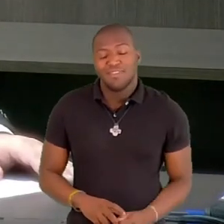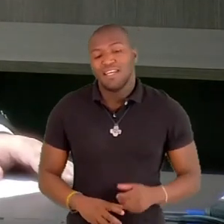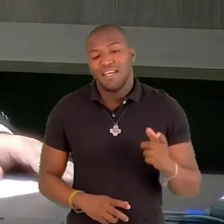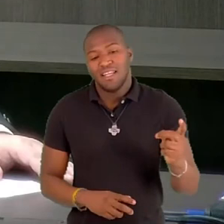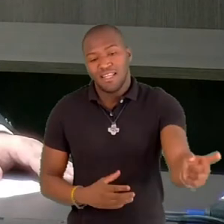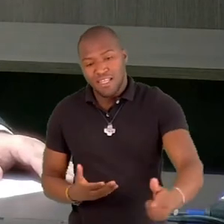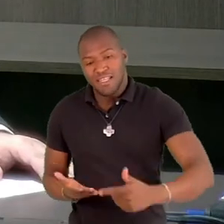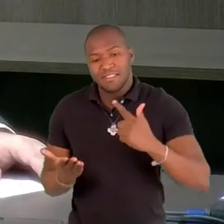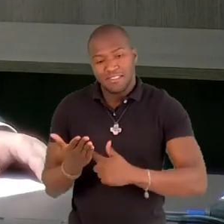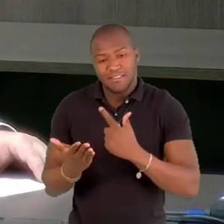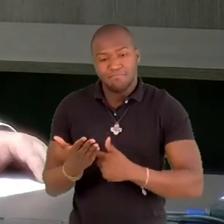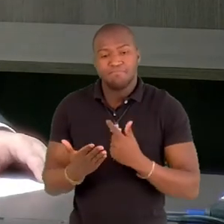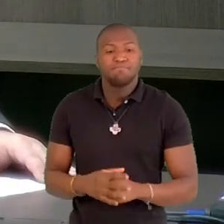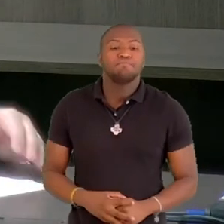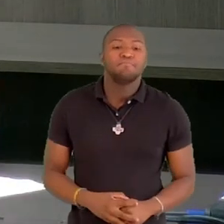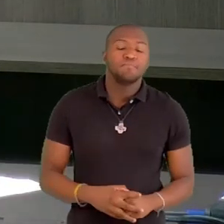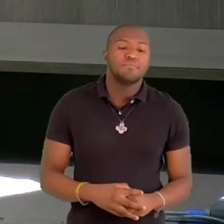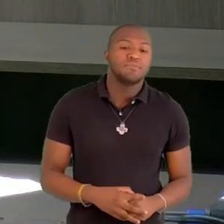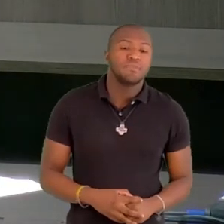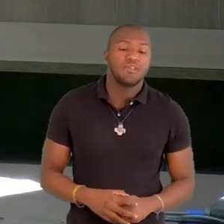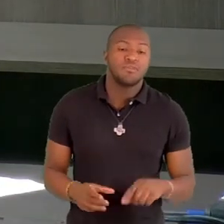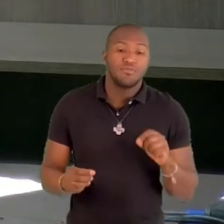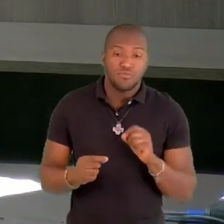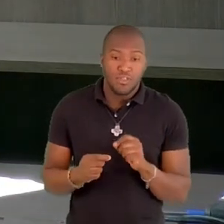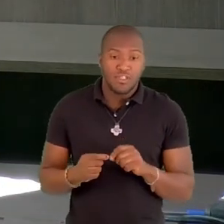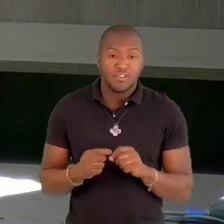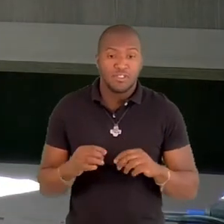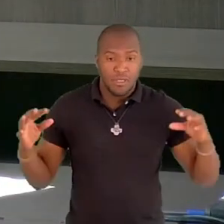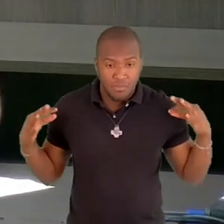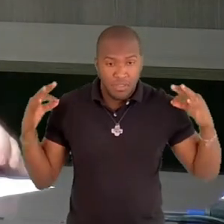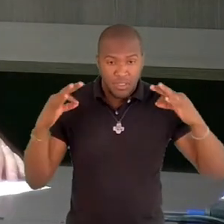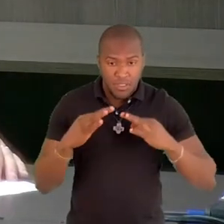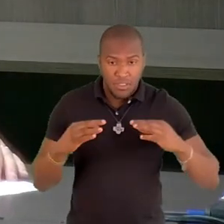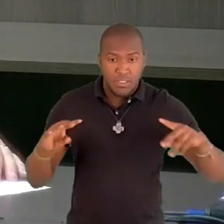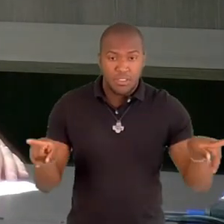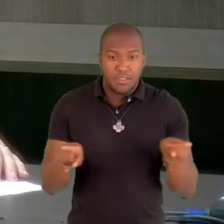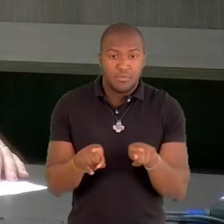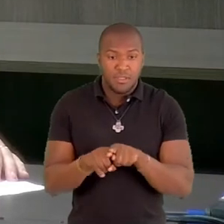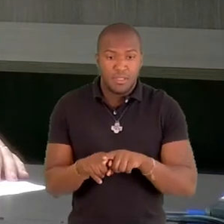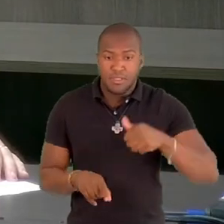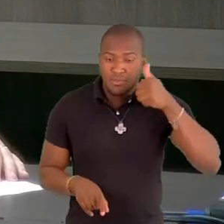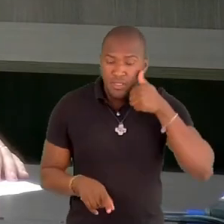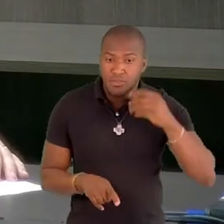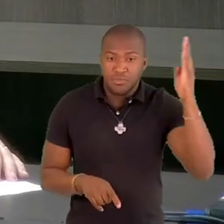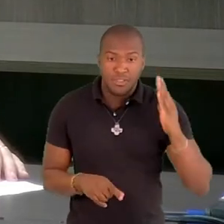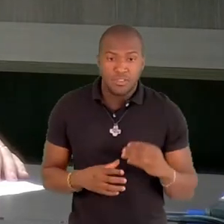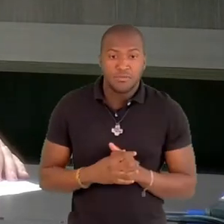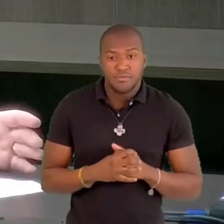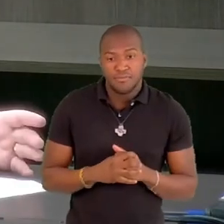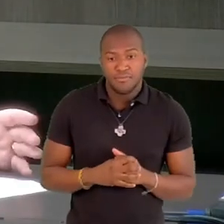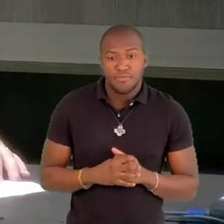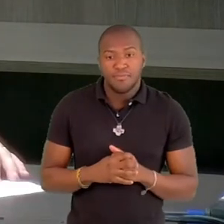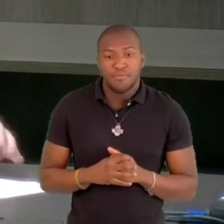goiana. E é fácil em homenagem à ministra Carmen Lúcia e a todas as mulheres deste nosso país.